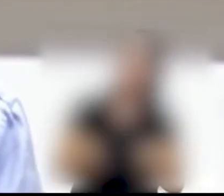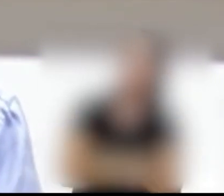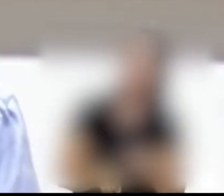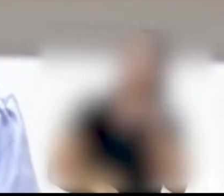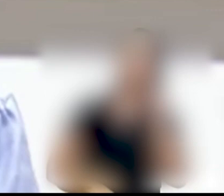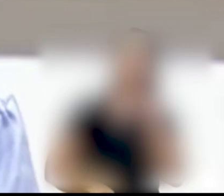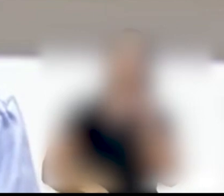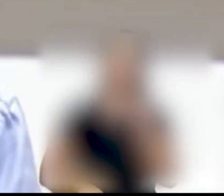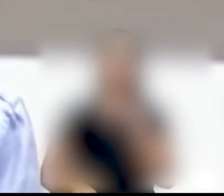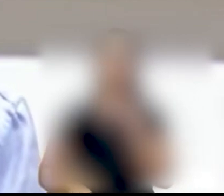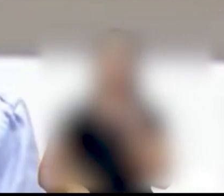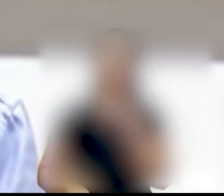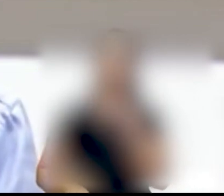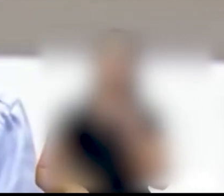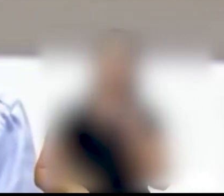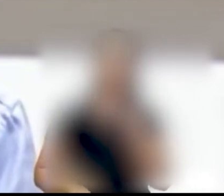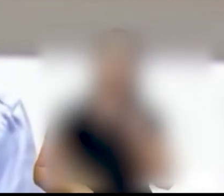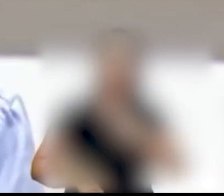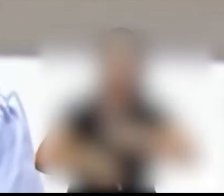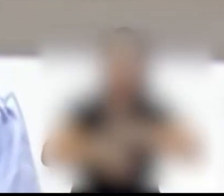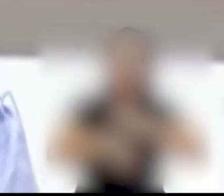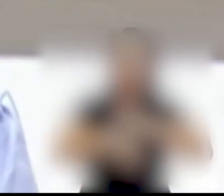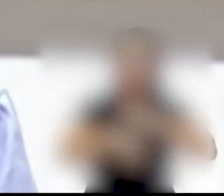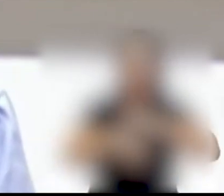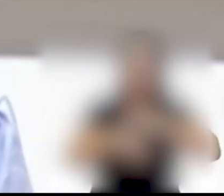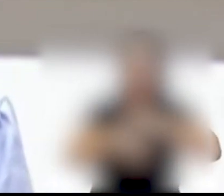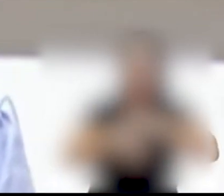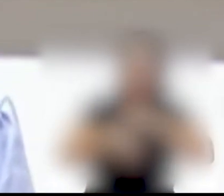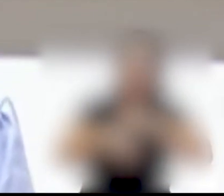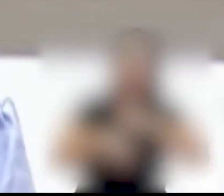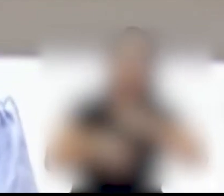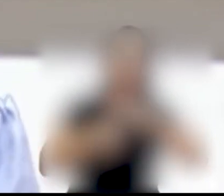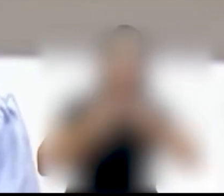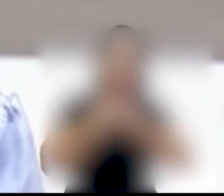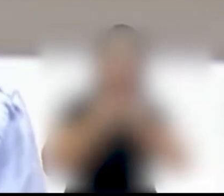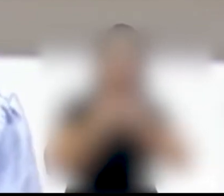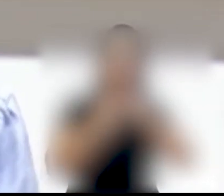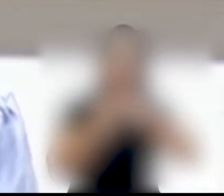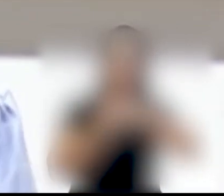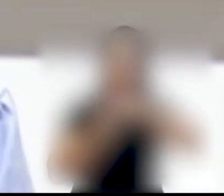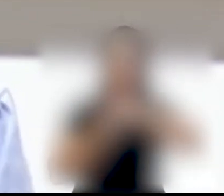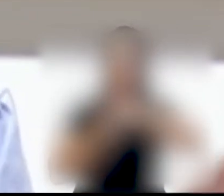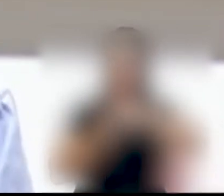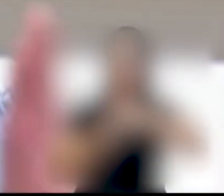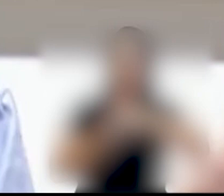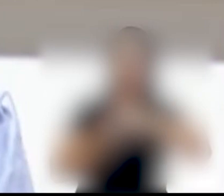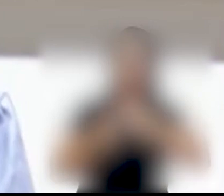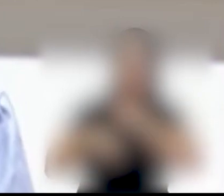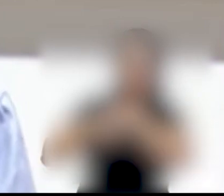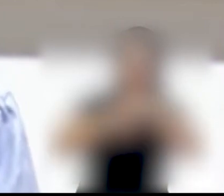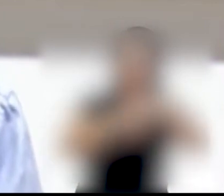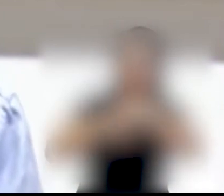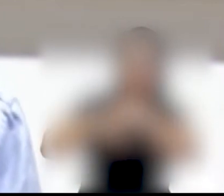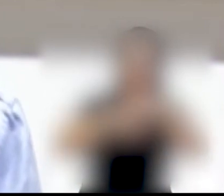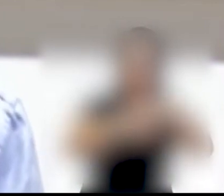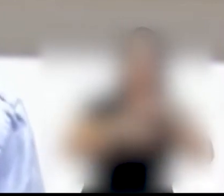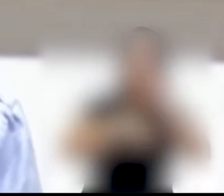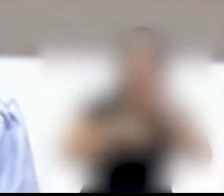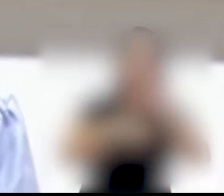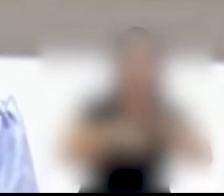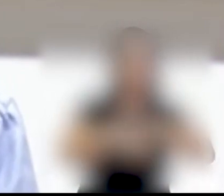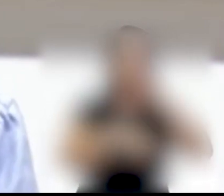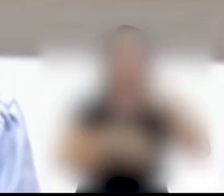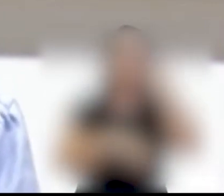ampliar as escalas de horário do intercamp. Para vocês, docentes,